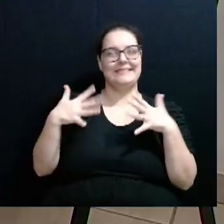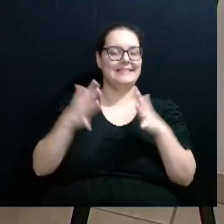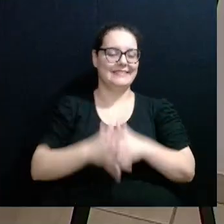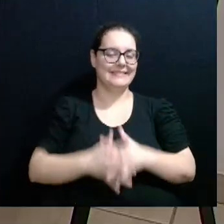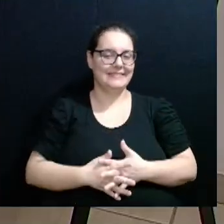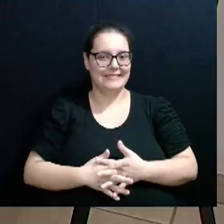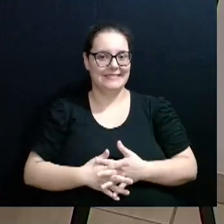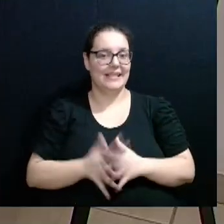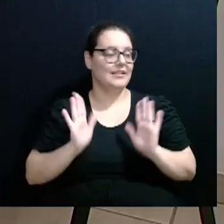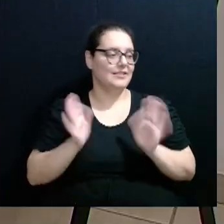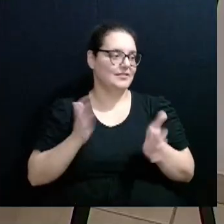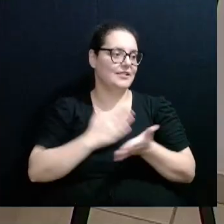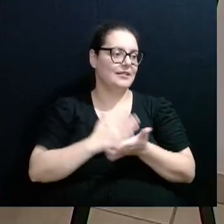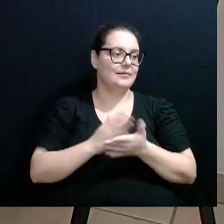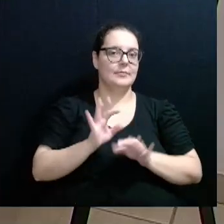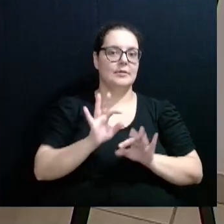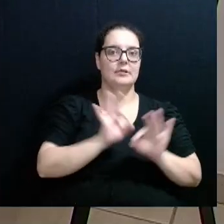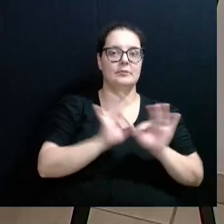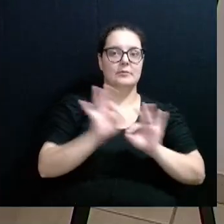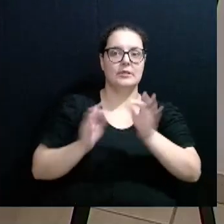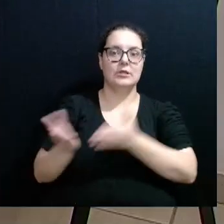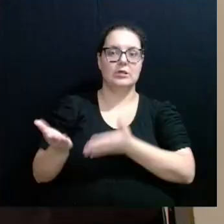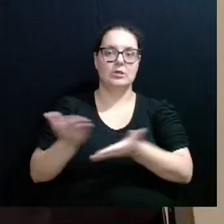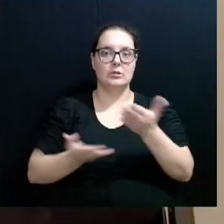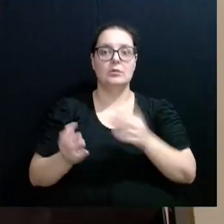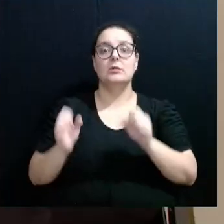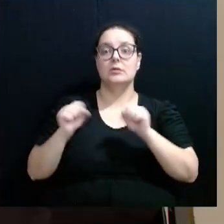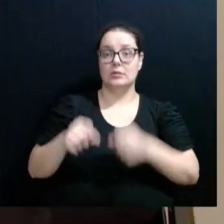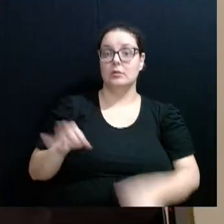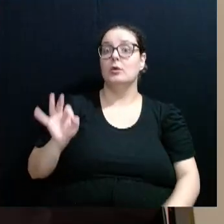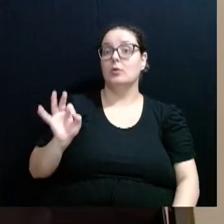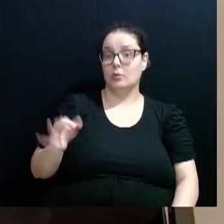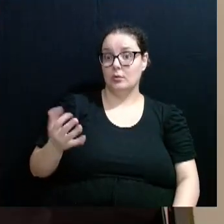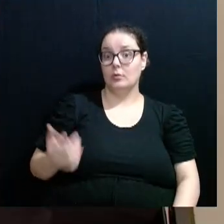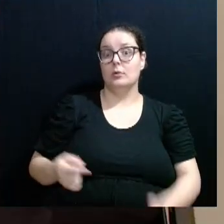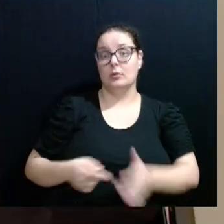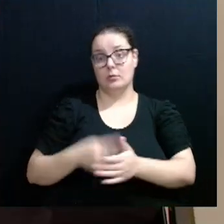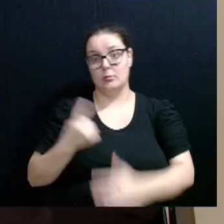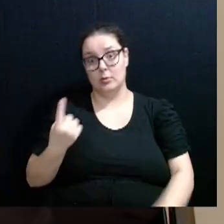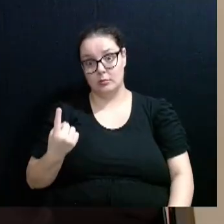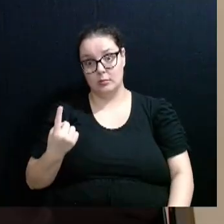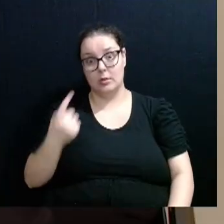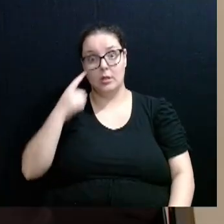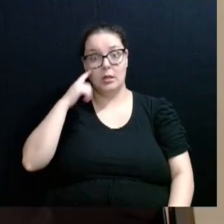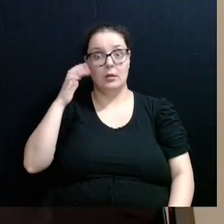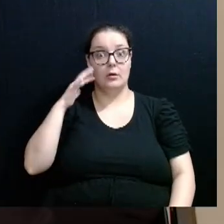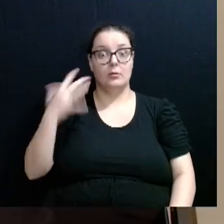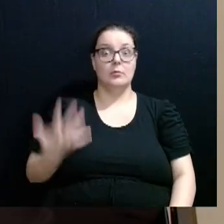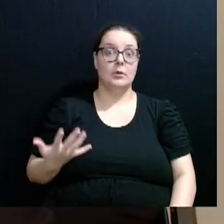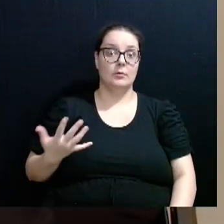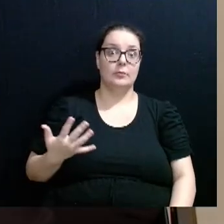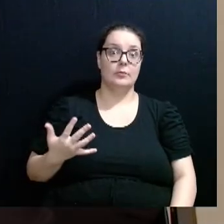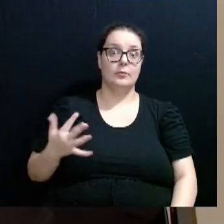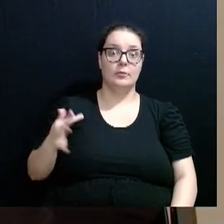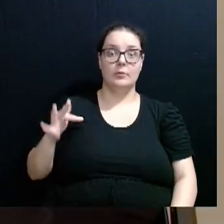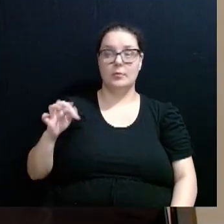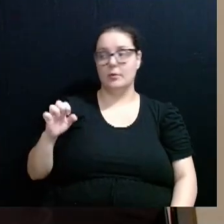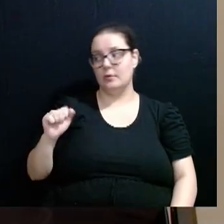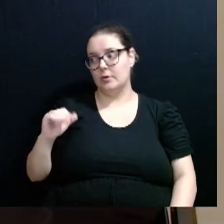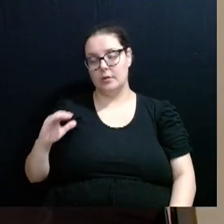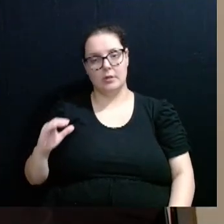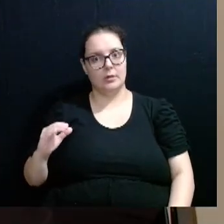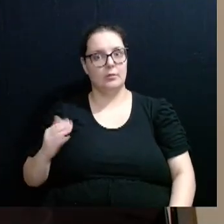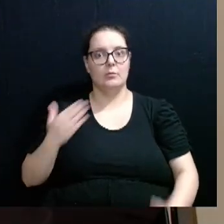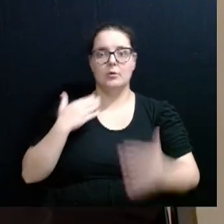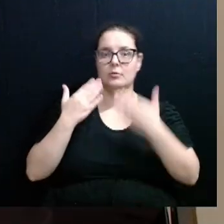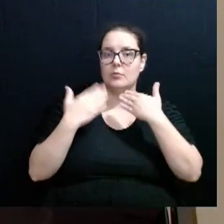se articular para isso? Sim, com certeza. Primeiro, a gente está prestando contas para a FEAC perfeitamente. Nossa prestação de